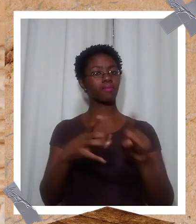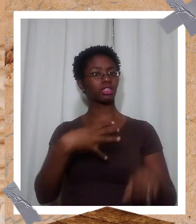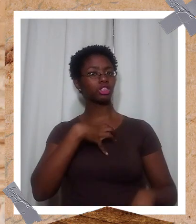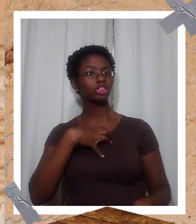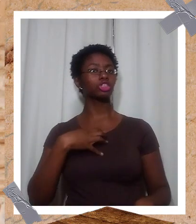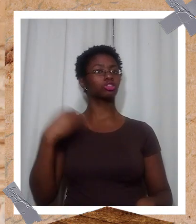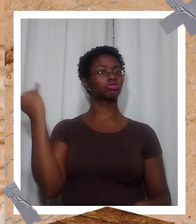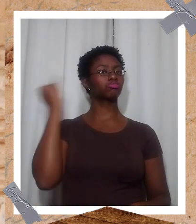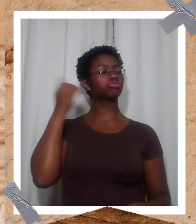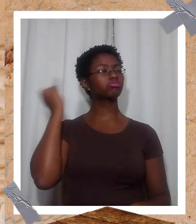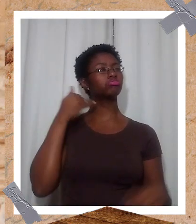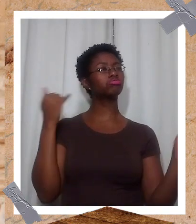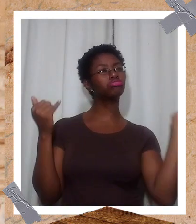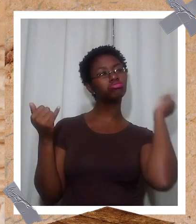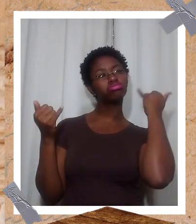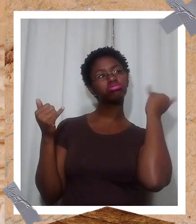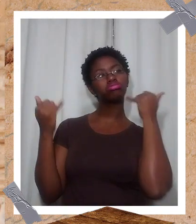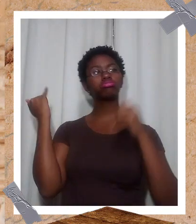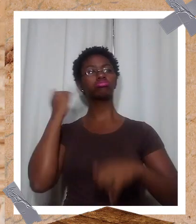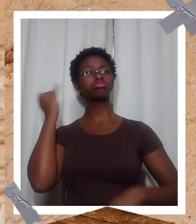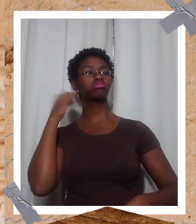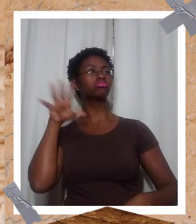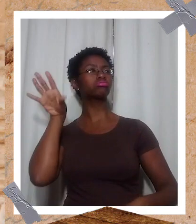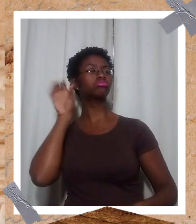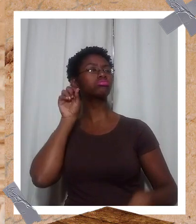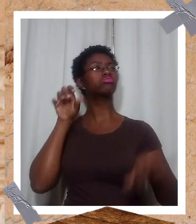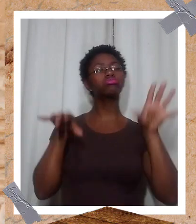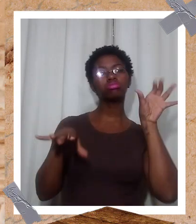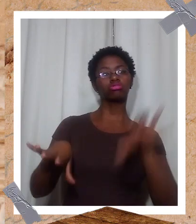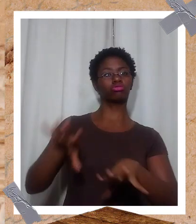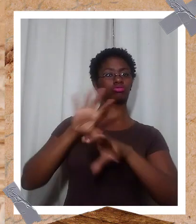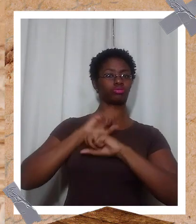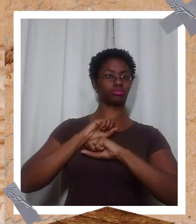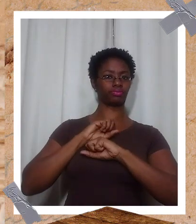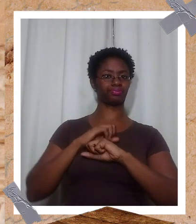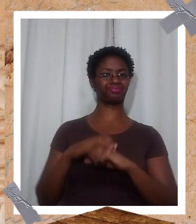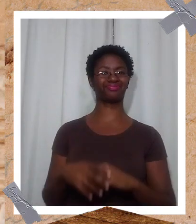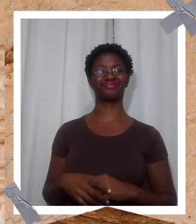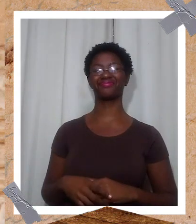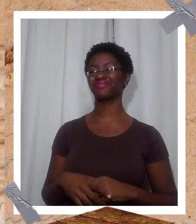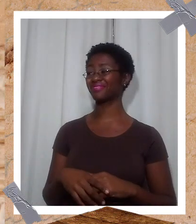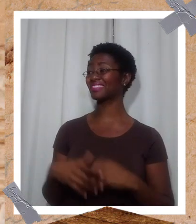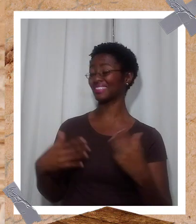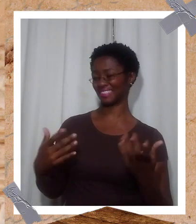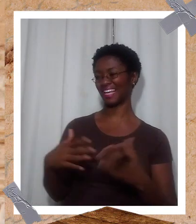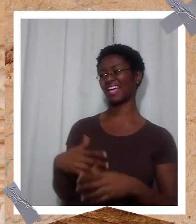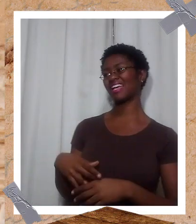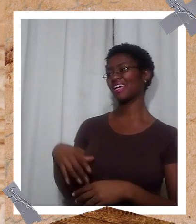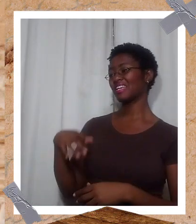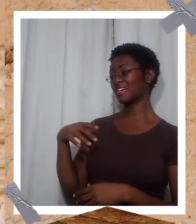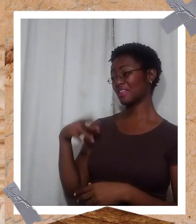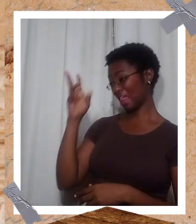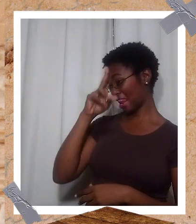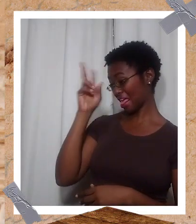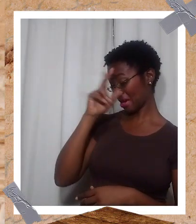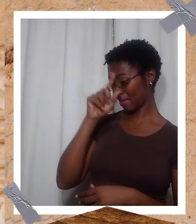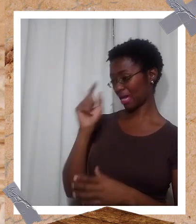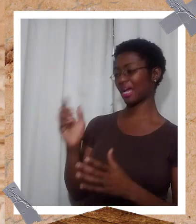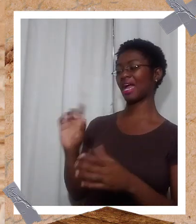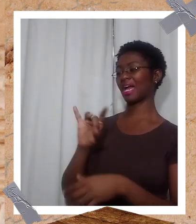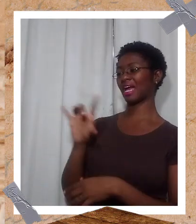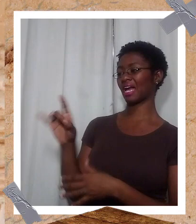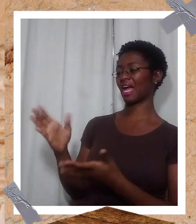ouço. Acho que é isso. E vale lembrar que estão lindamente ilustrados, né? Cada